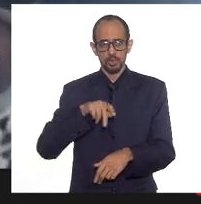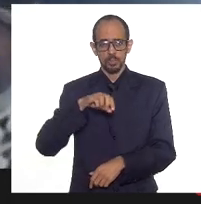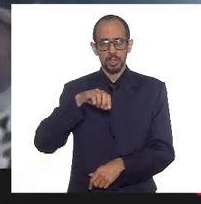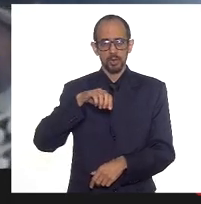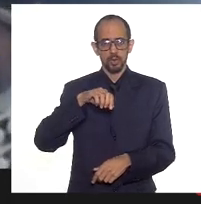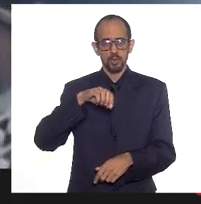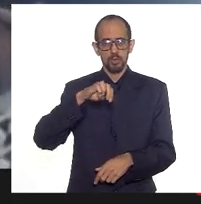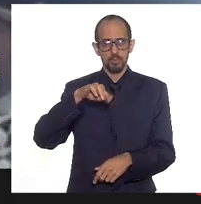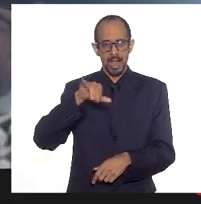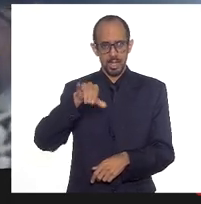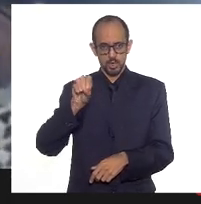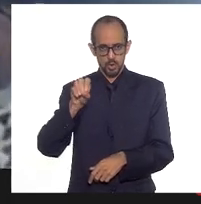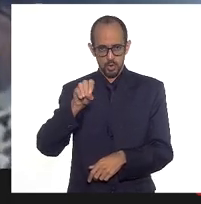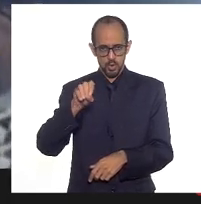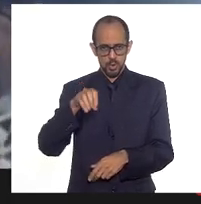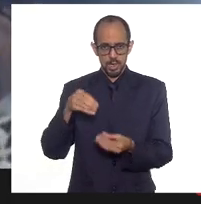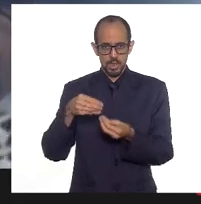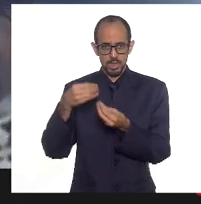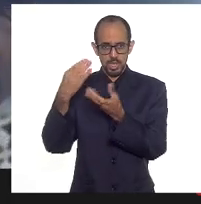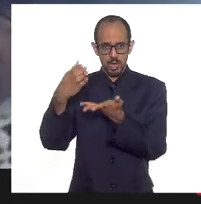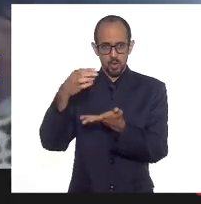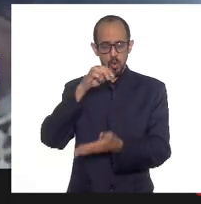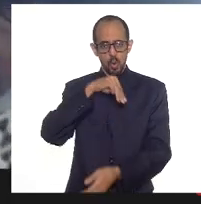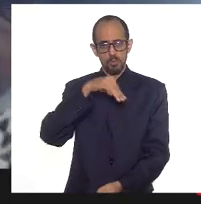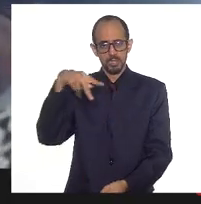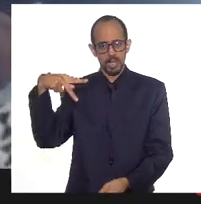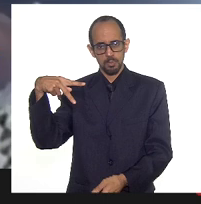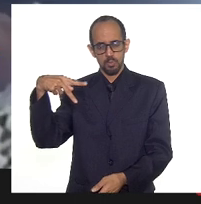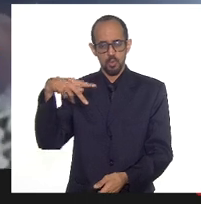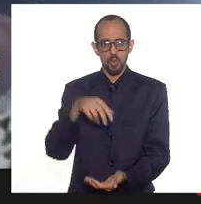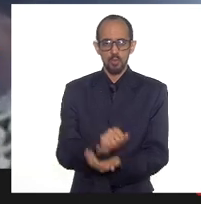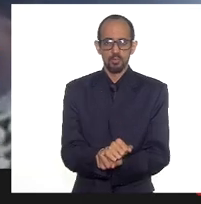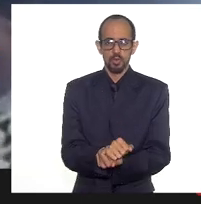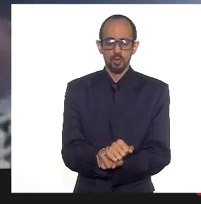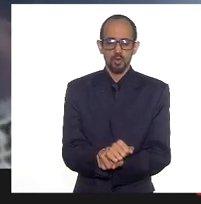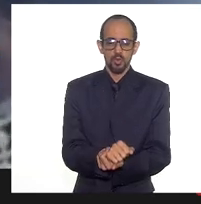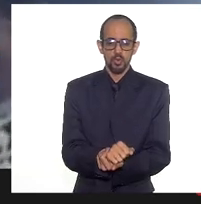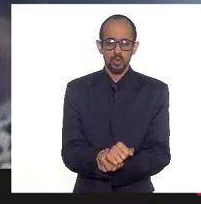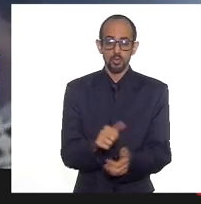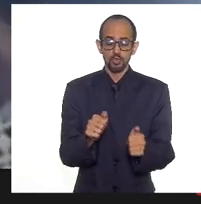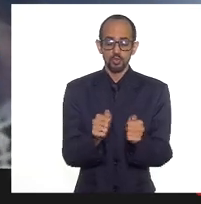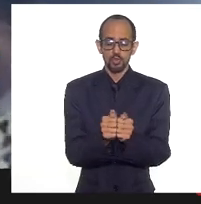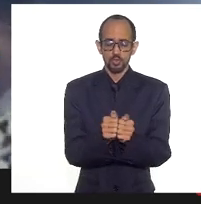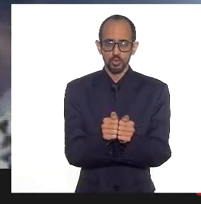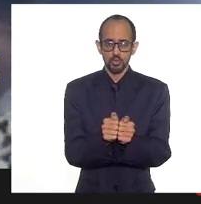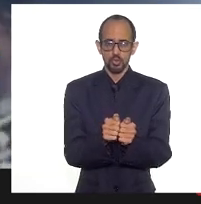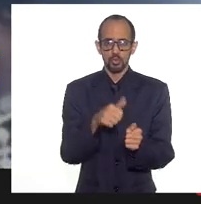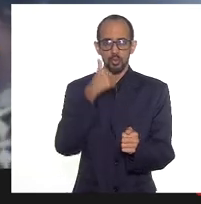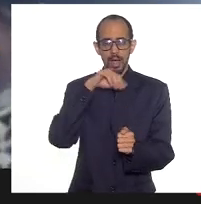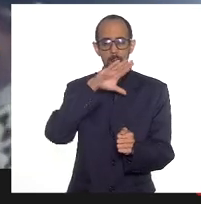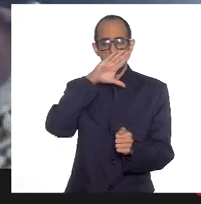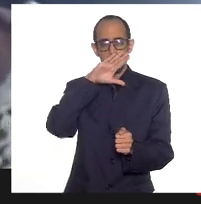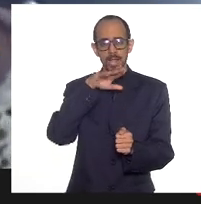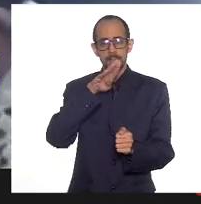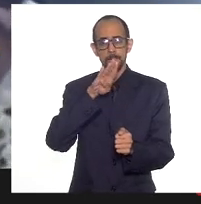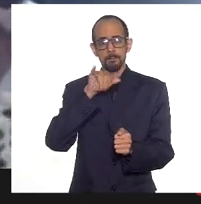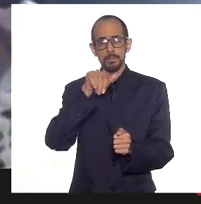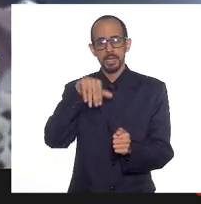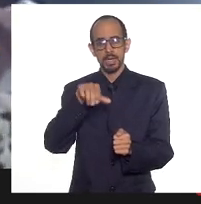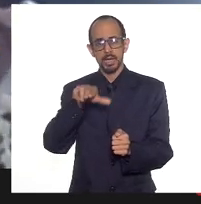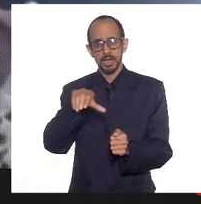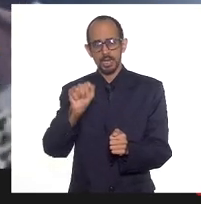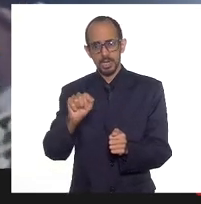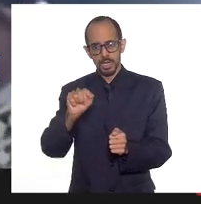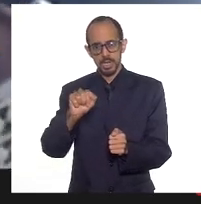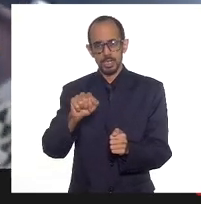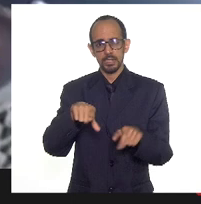produzido ao Ministério Público Federal, contando na cerimônia com a presença da saudosa mãe Beata de Iemanjá e da mãe